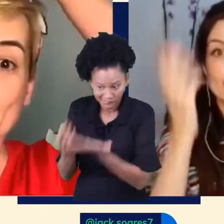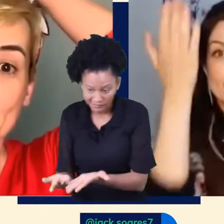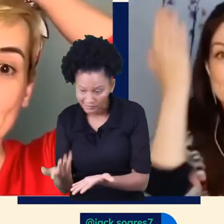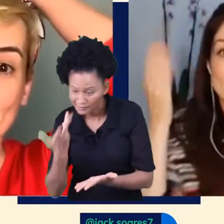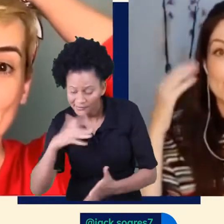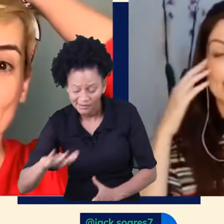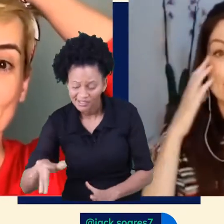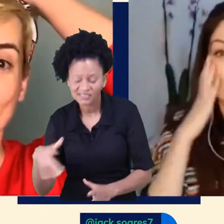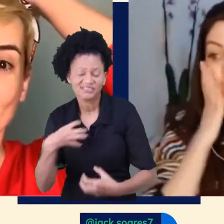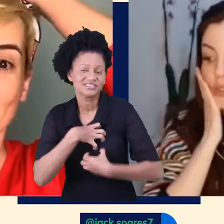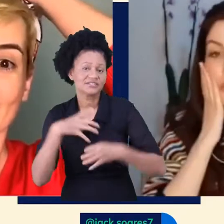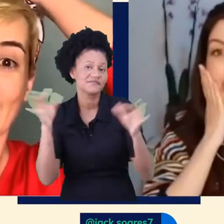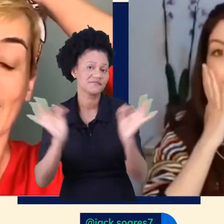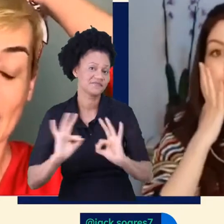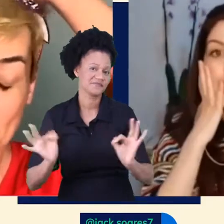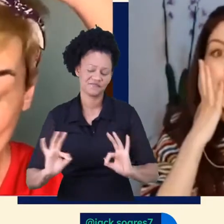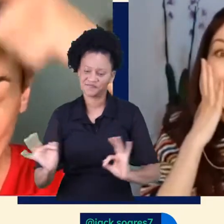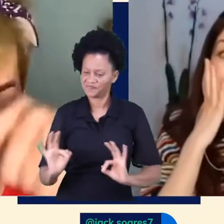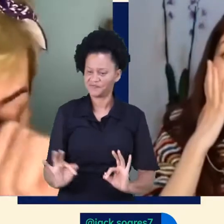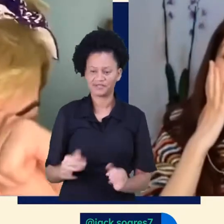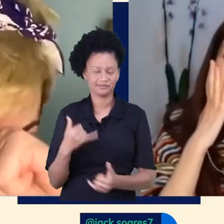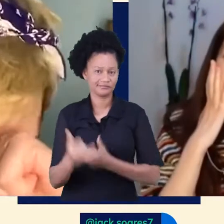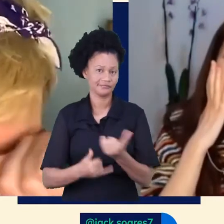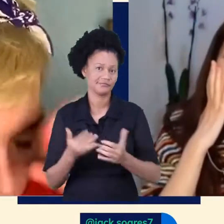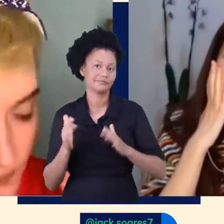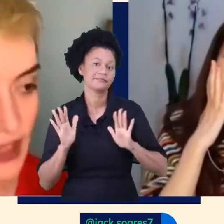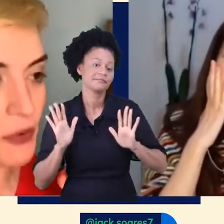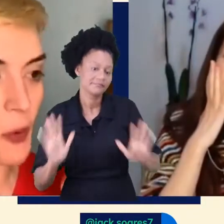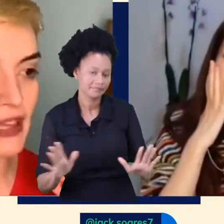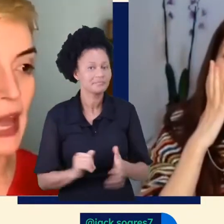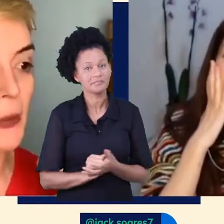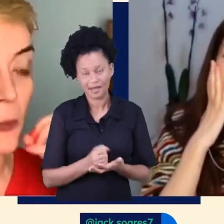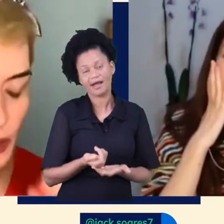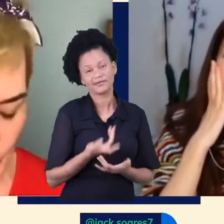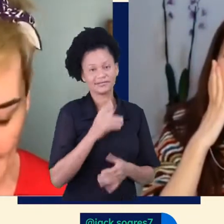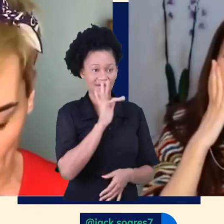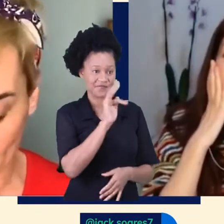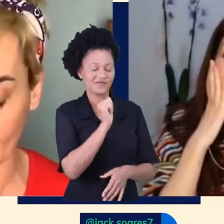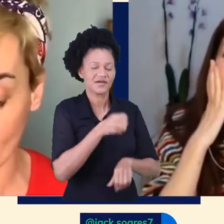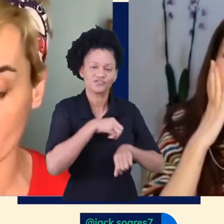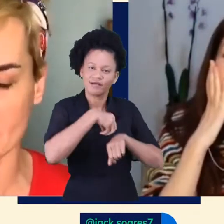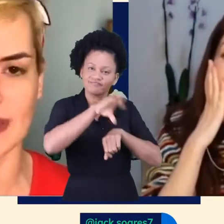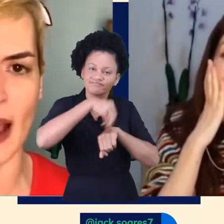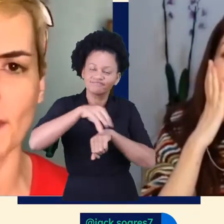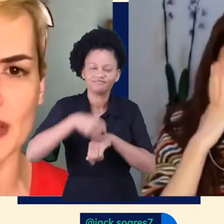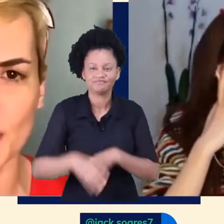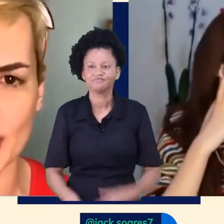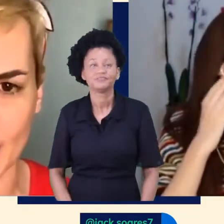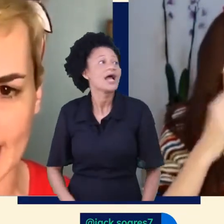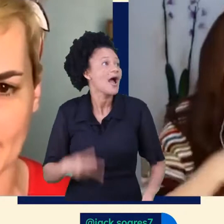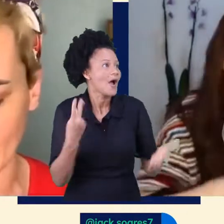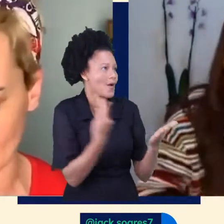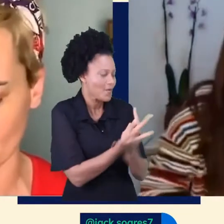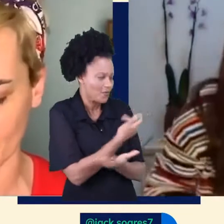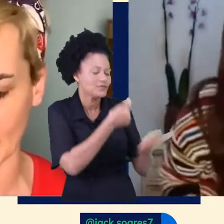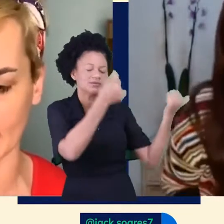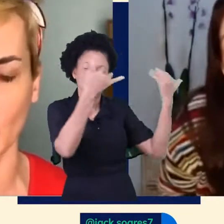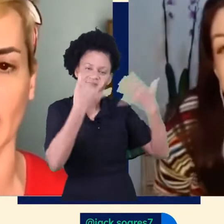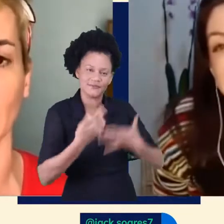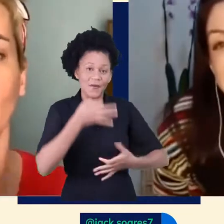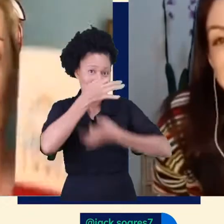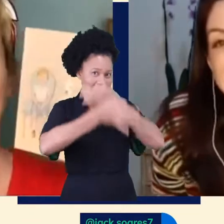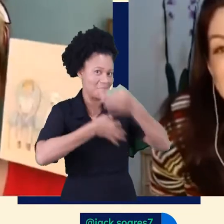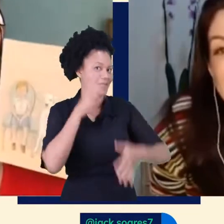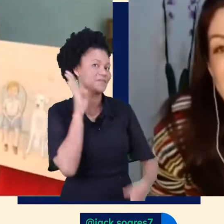possivelmente. Mas a Fafá tem mais dicas sobre isso. Inclusive, aconteceu uma coisa, teve um comentário muito legal, porque então, há umas 2 ou 3 semanas, eu